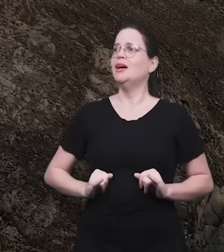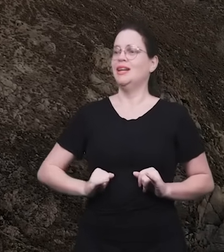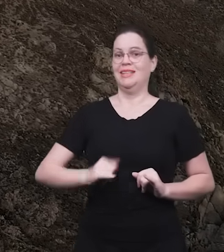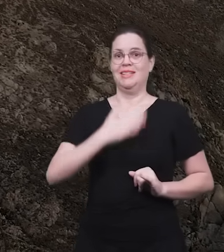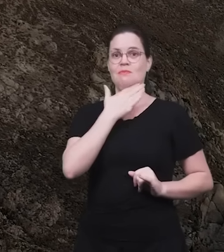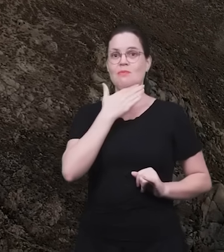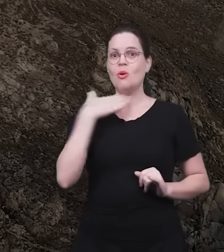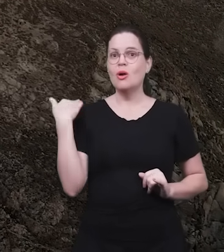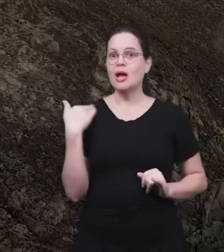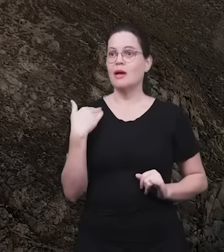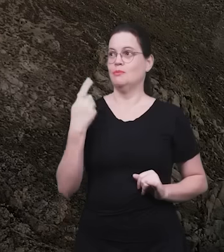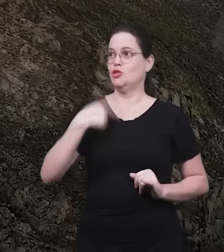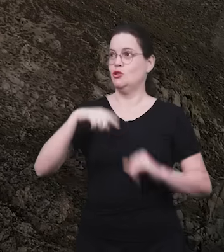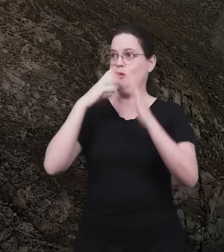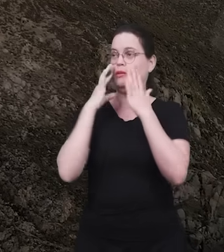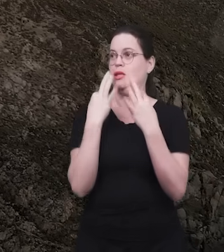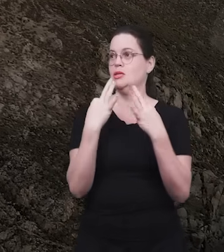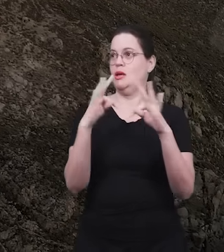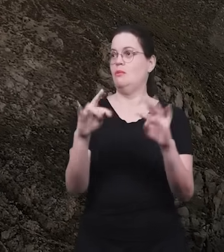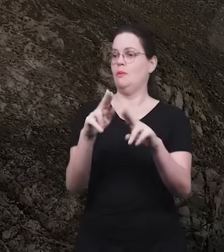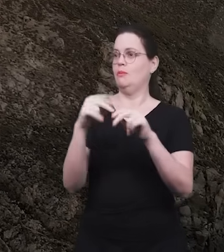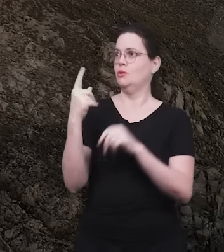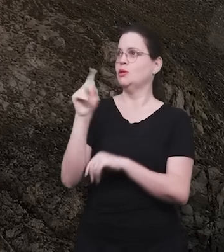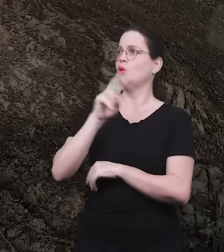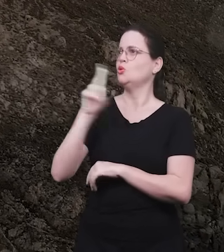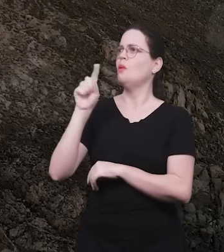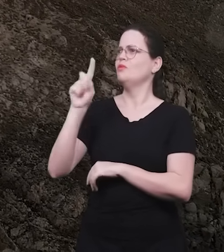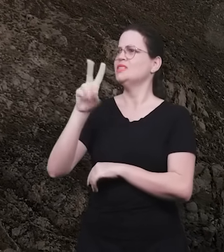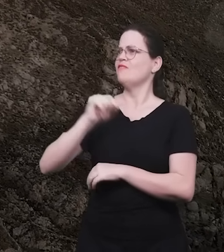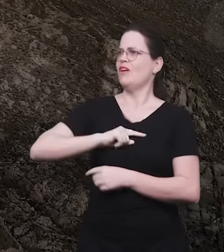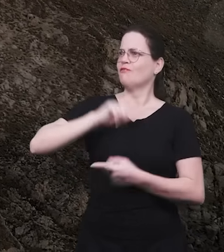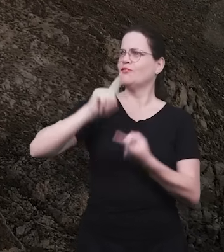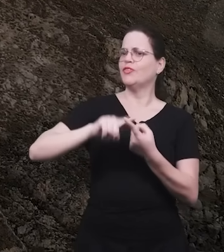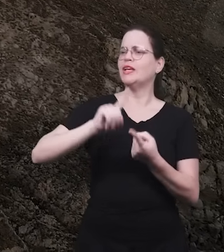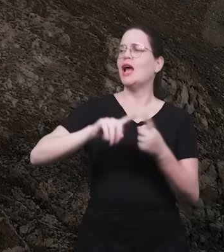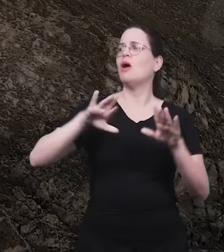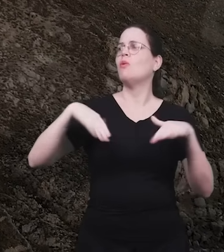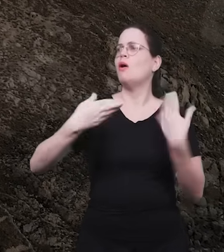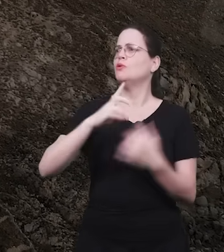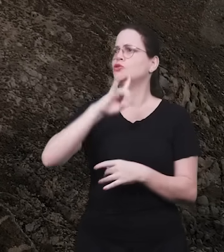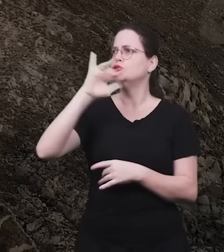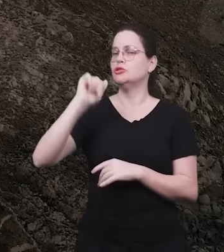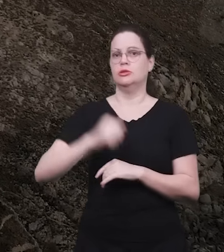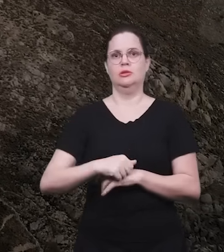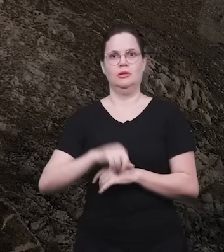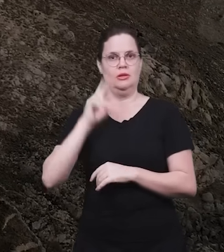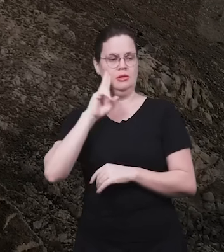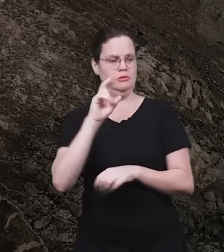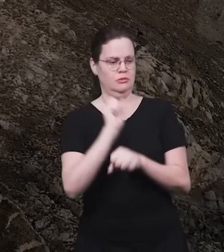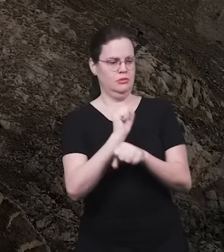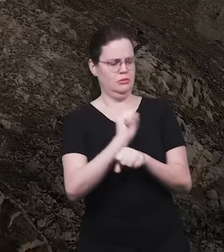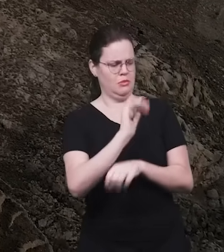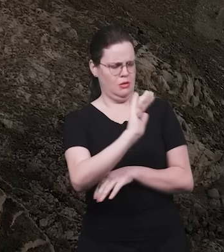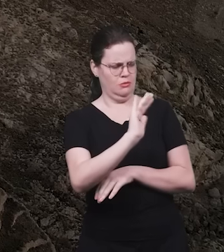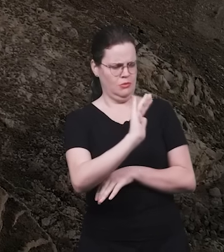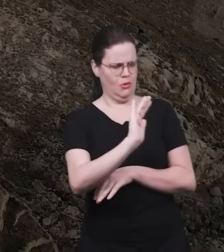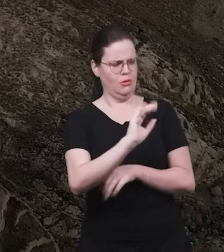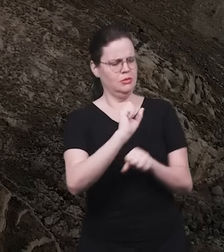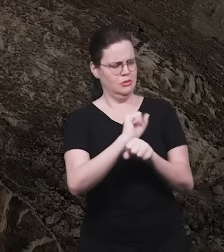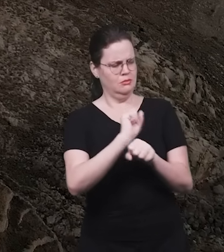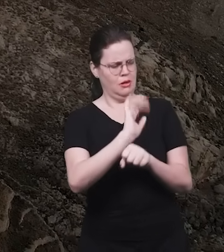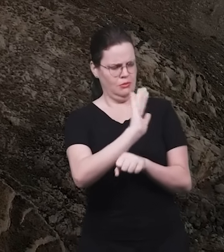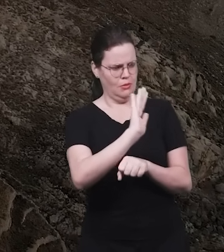das testemunhas, daqueles que morreram pelo teu nome, até quando? E o Senhor diz assim: espera um pouco mais até que